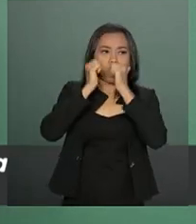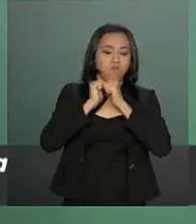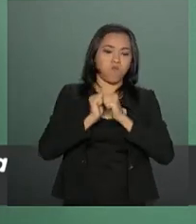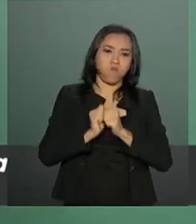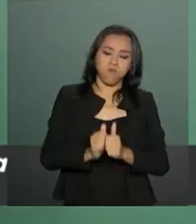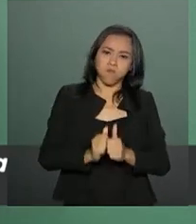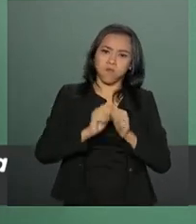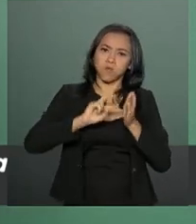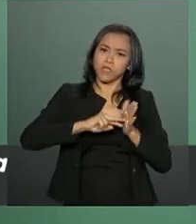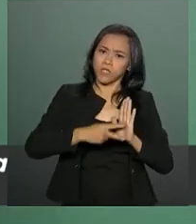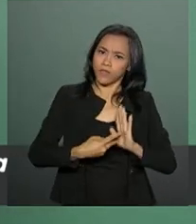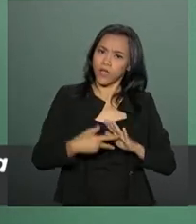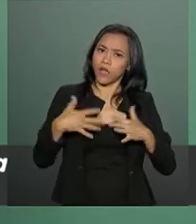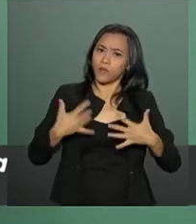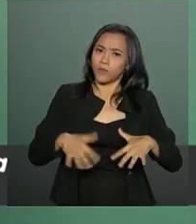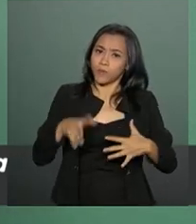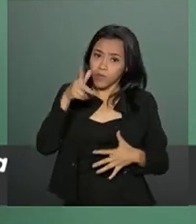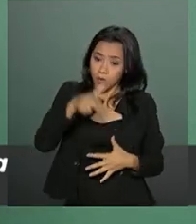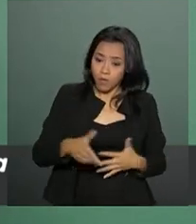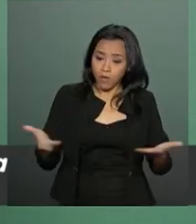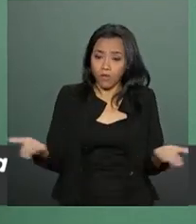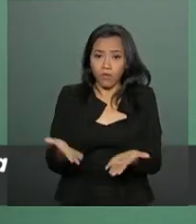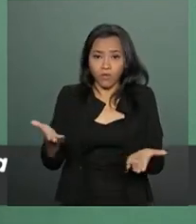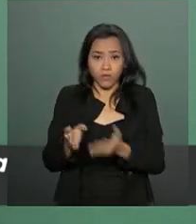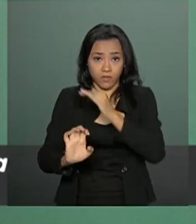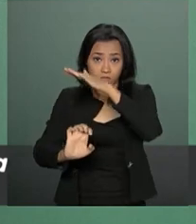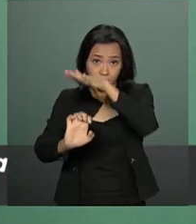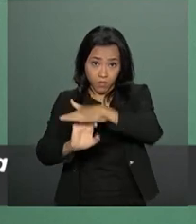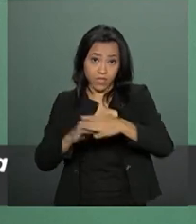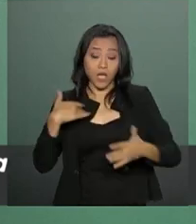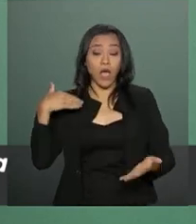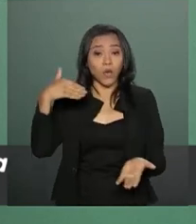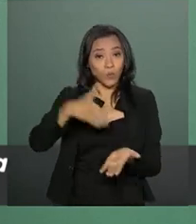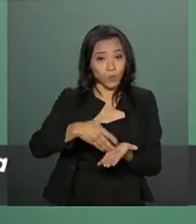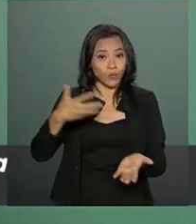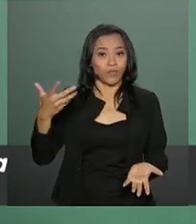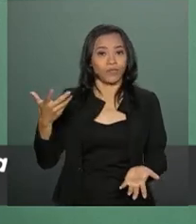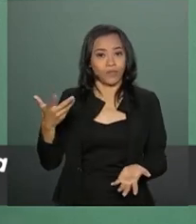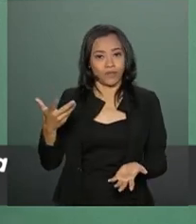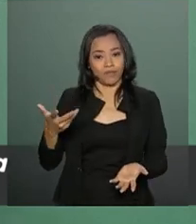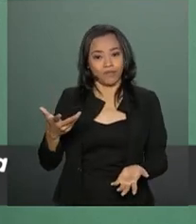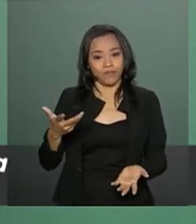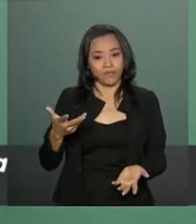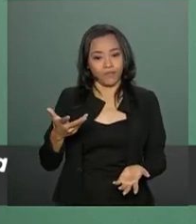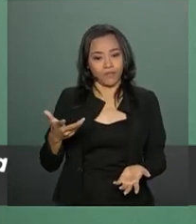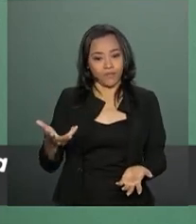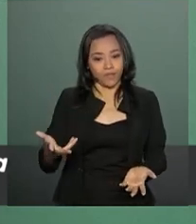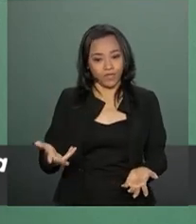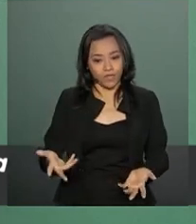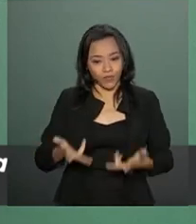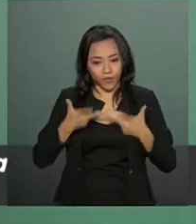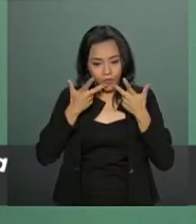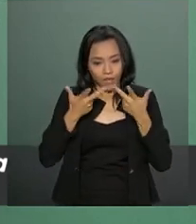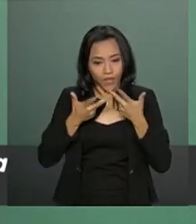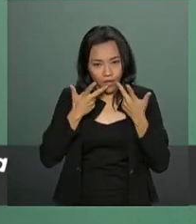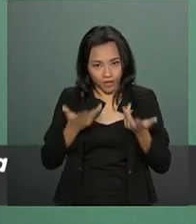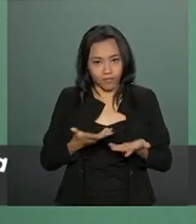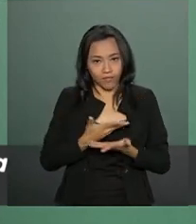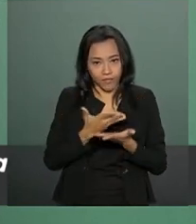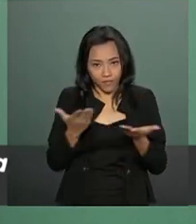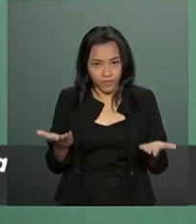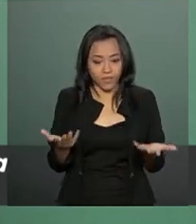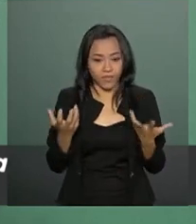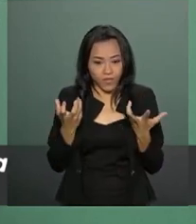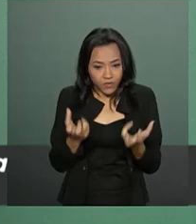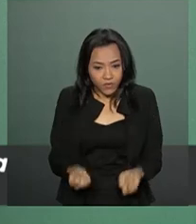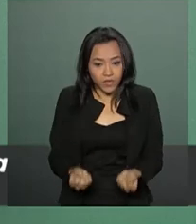está acontecendo com este empreendimento a nossa última palavra e eu peço aos senhores todos quando falo disso e vamos